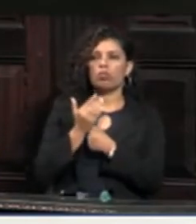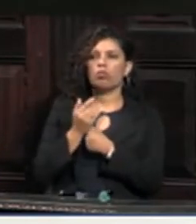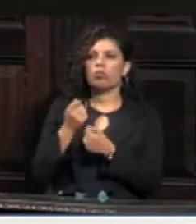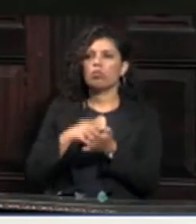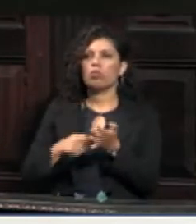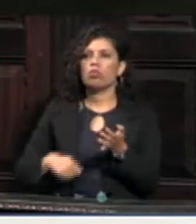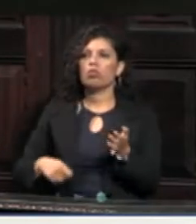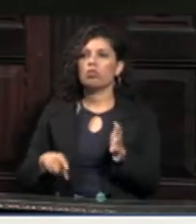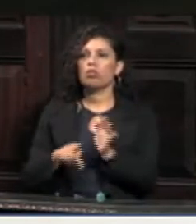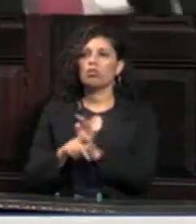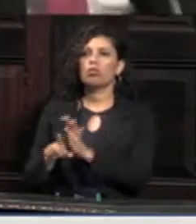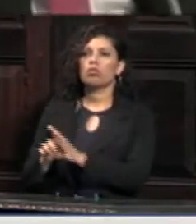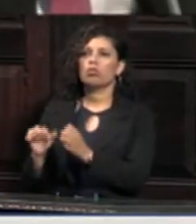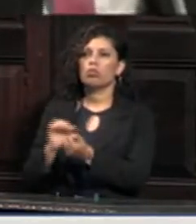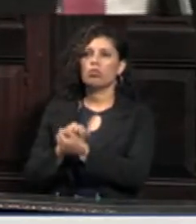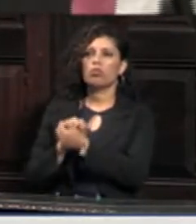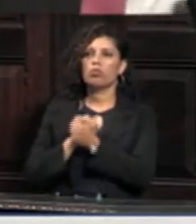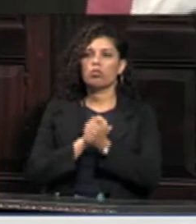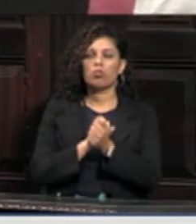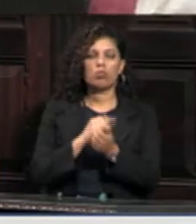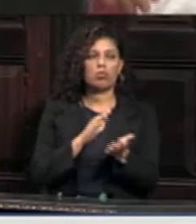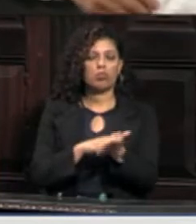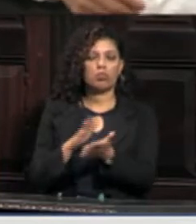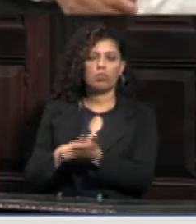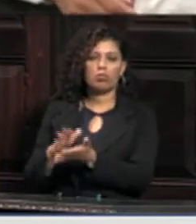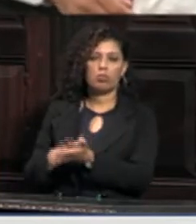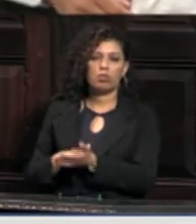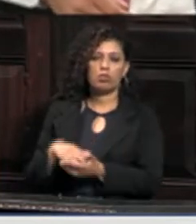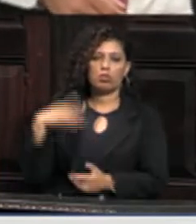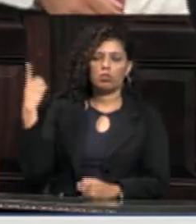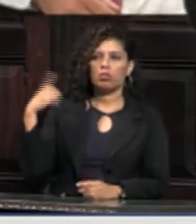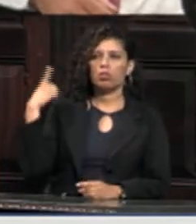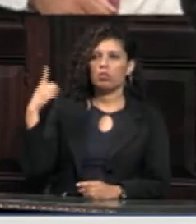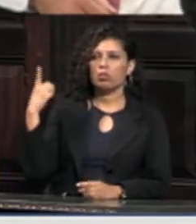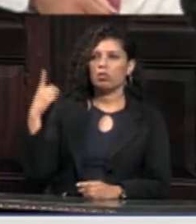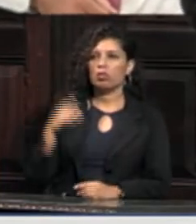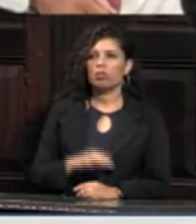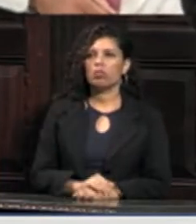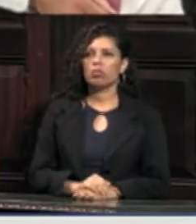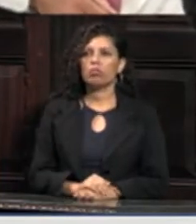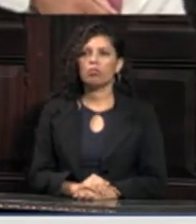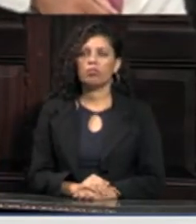projeto. Obrigado, deputado. Parabéns, deputado Nivaldo Mulim.